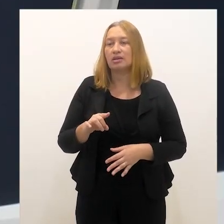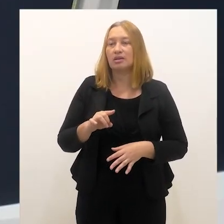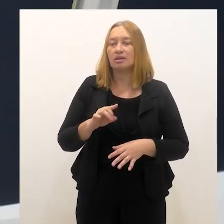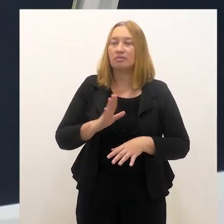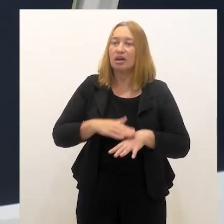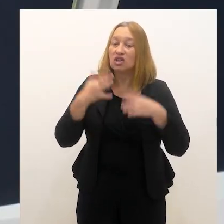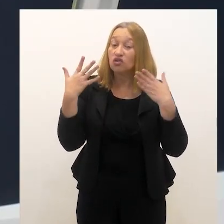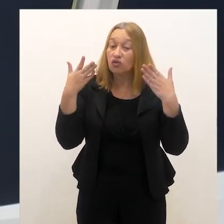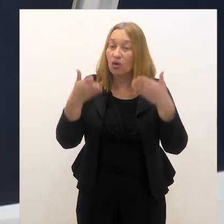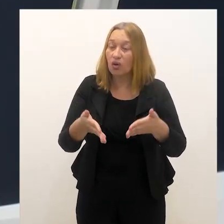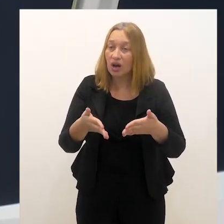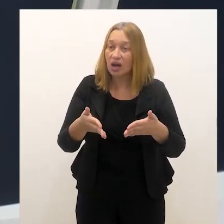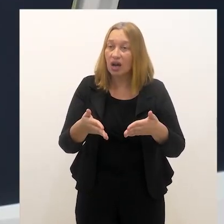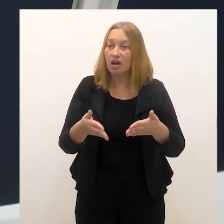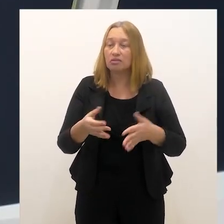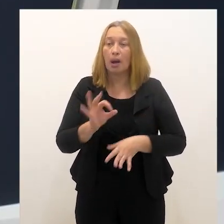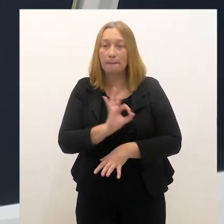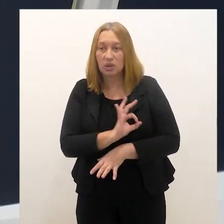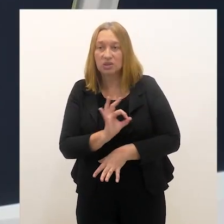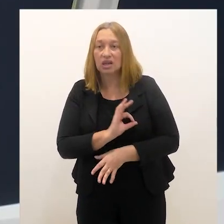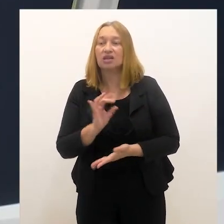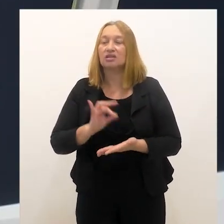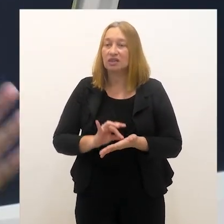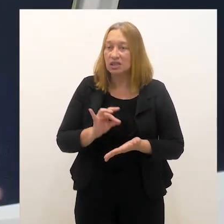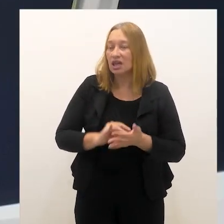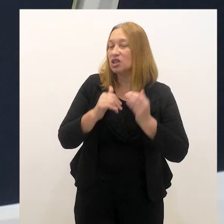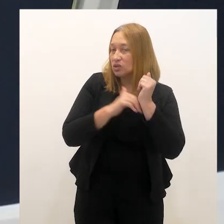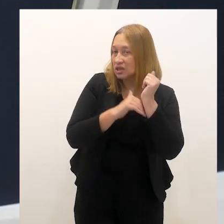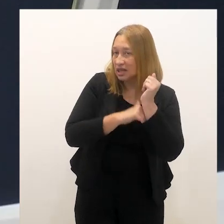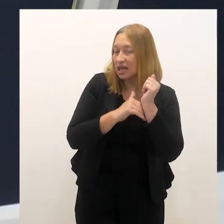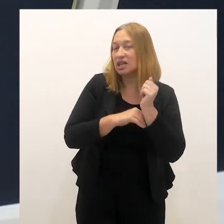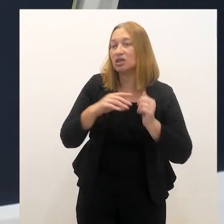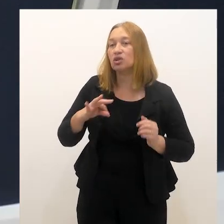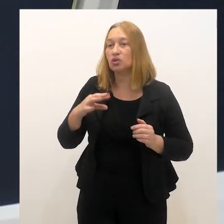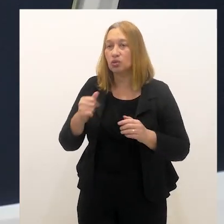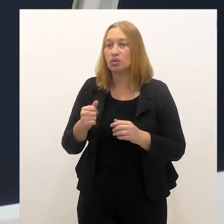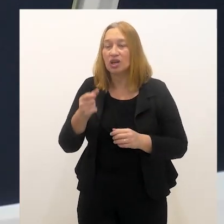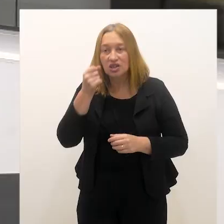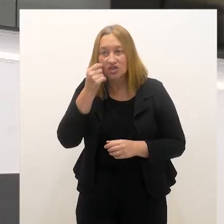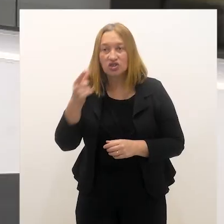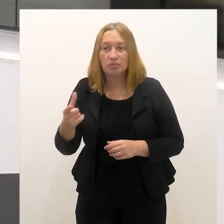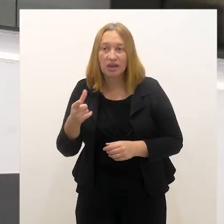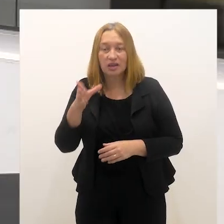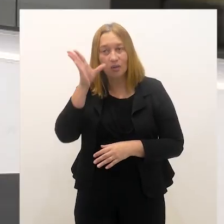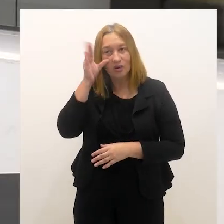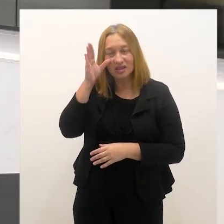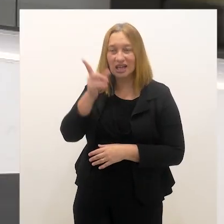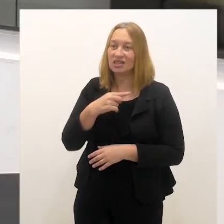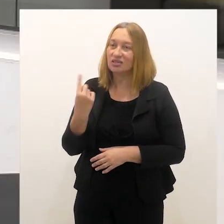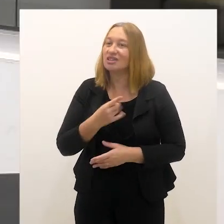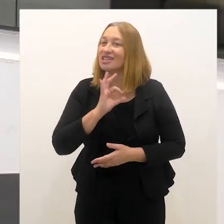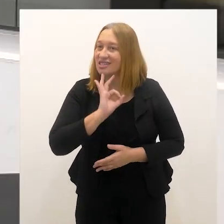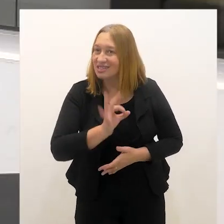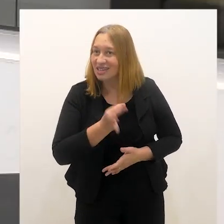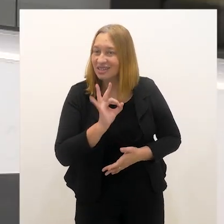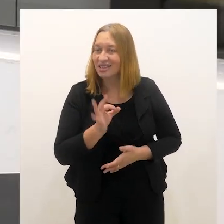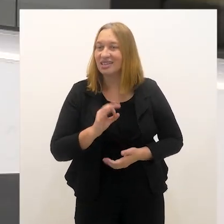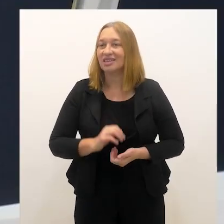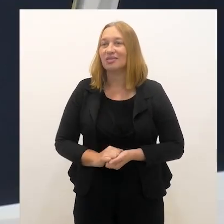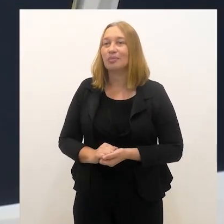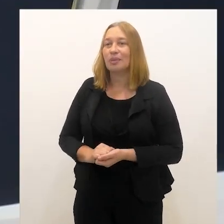Fica mais focado no lado policial mesmo, no mistério, enfim. Isso desperta toda a nossa curiosidade, com